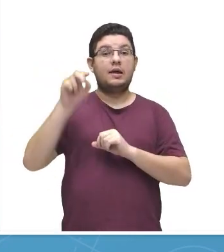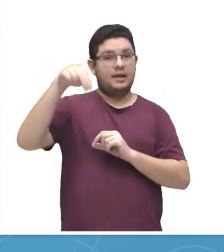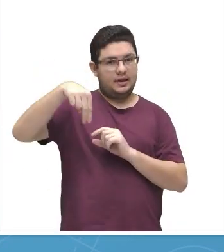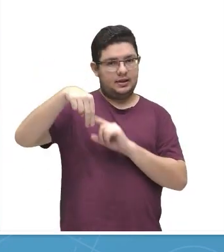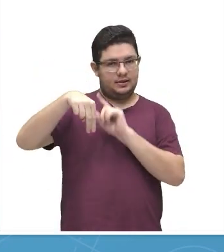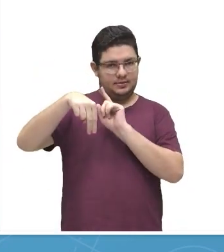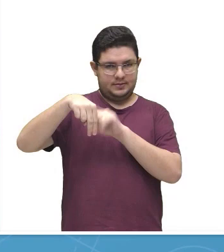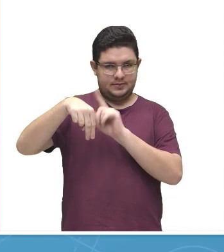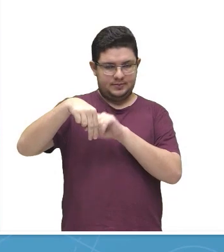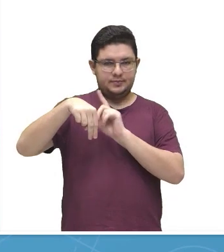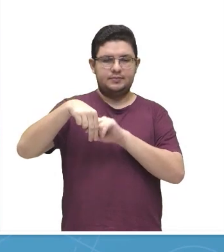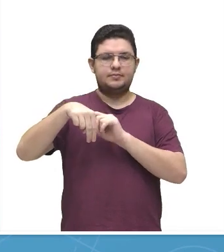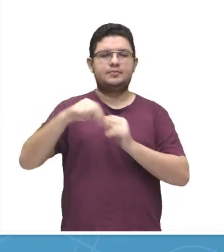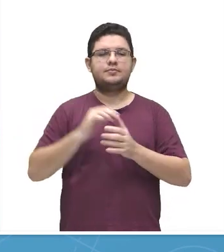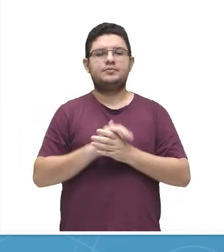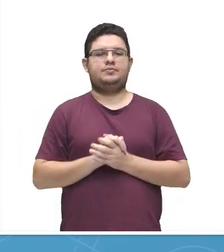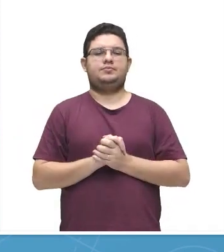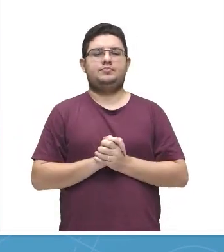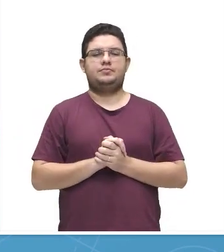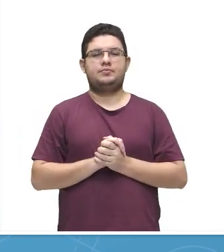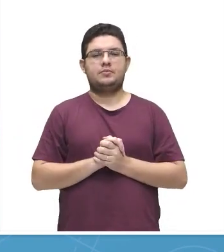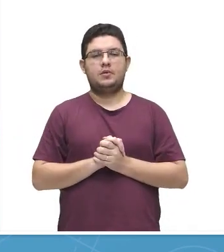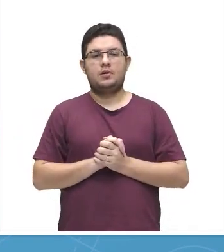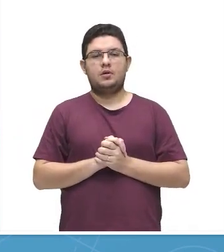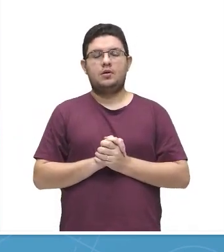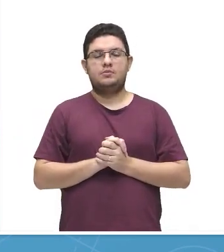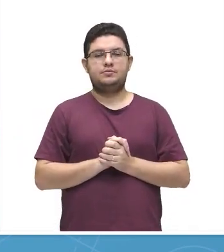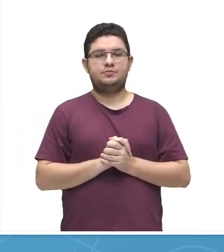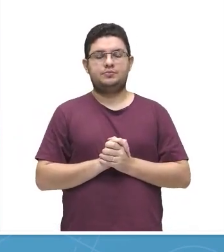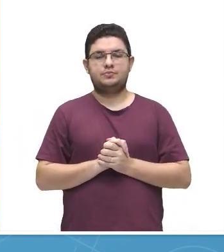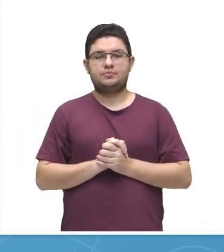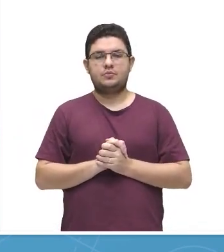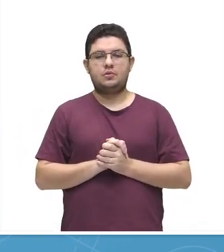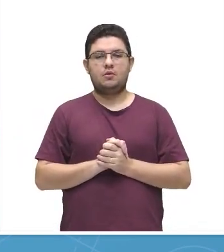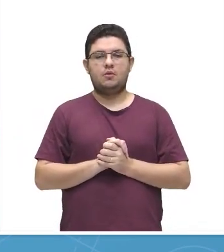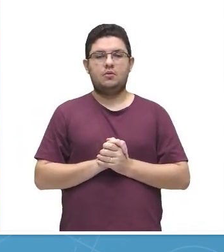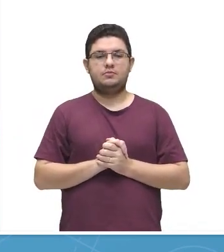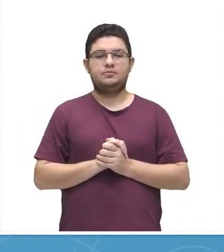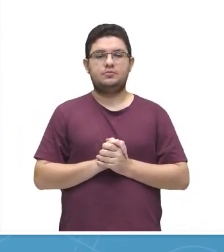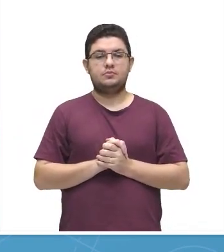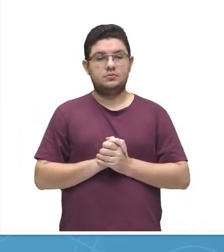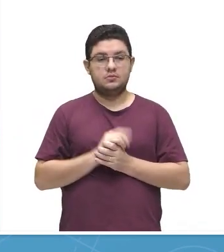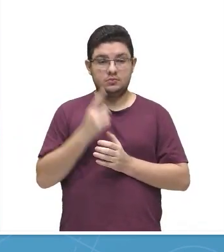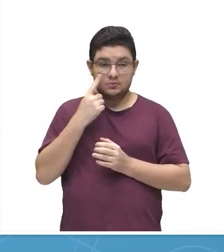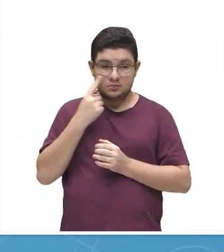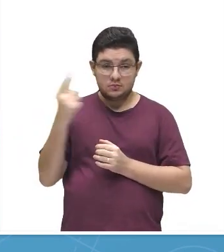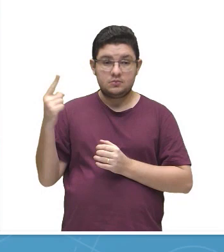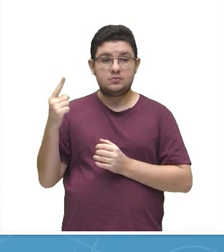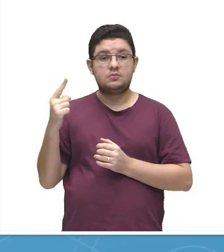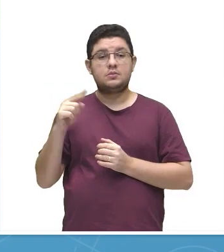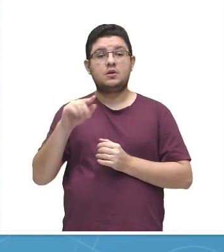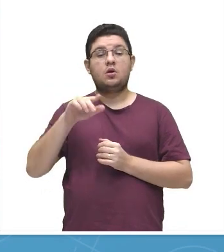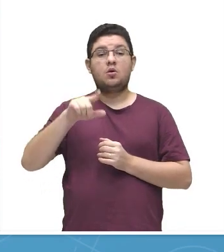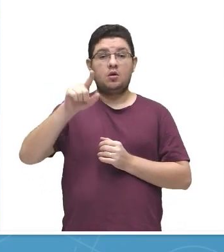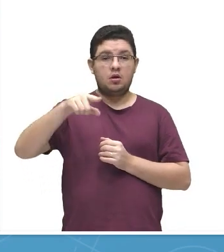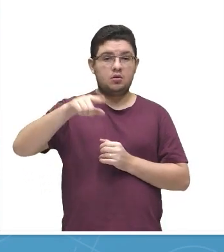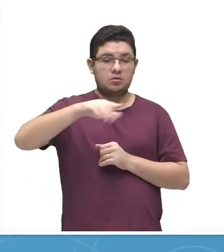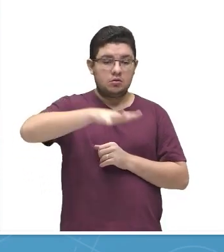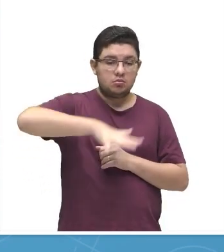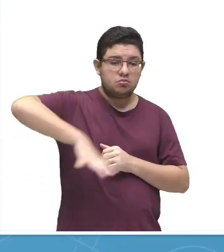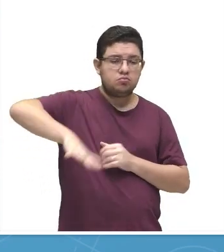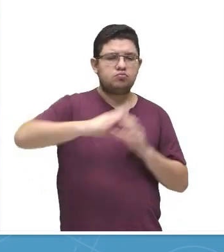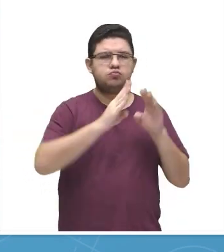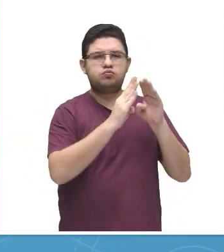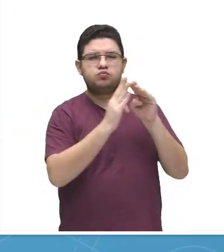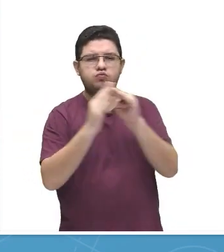ideia de pirâmide, ele ficaria na base, o in ficaria na base. Então, neighborhood seria bairro, in